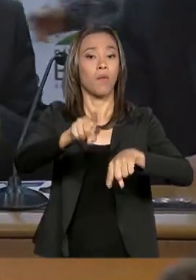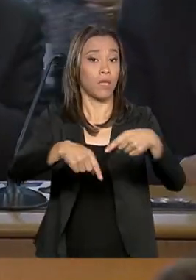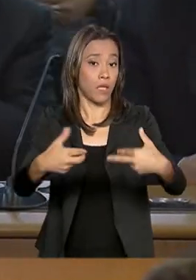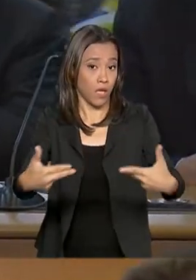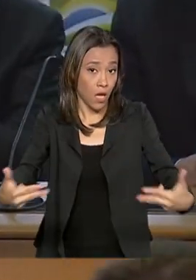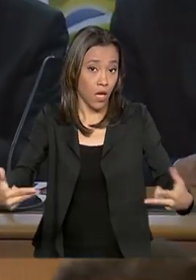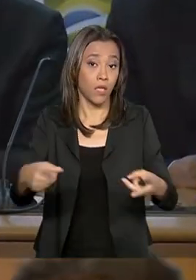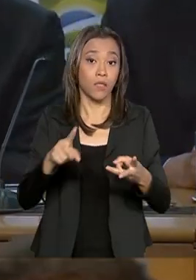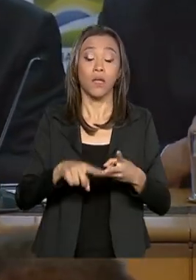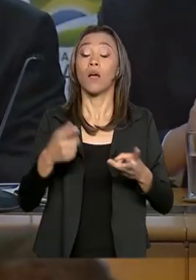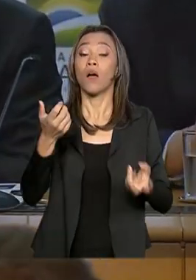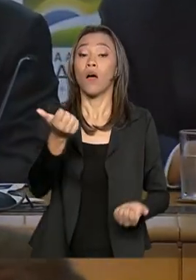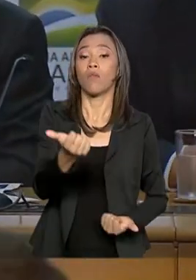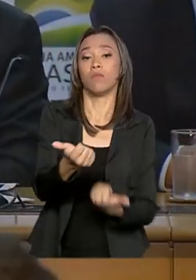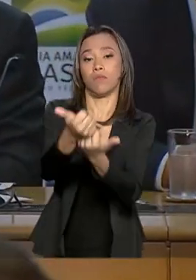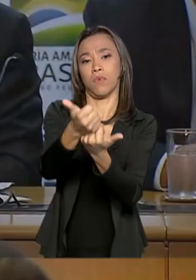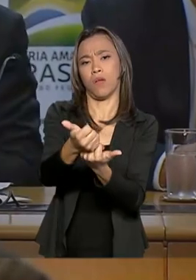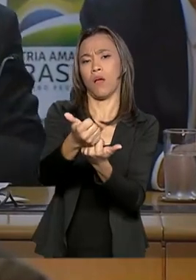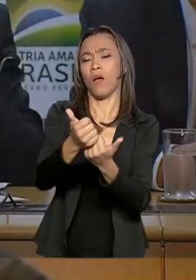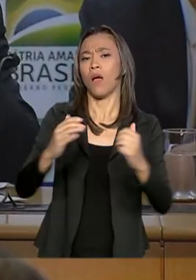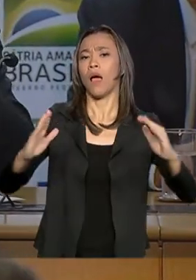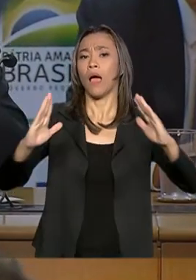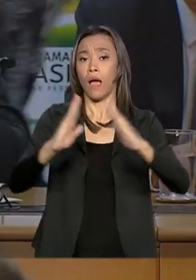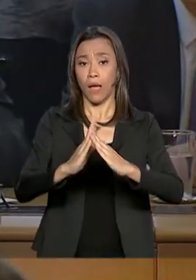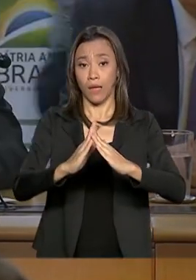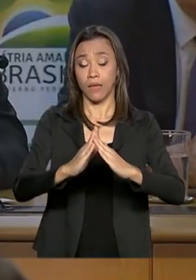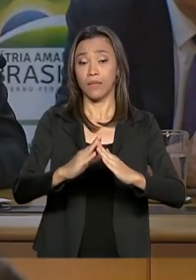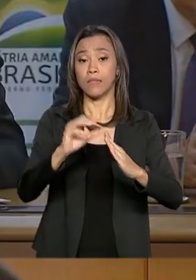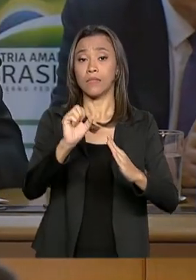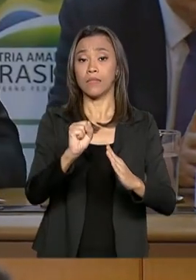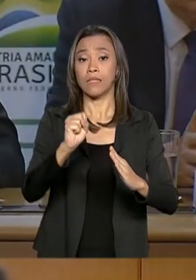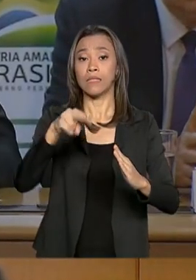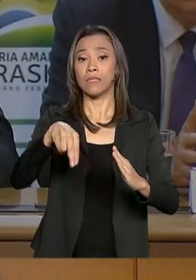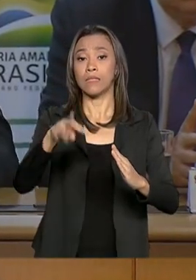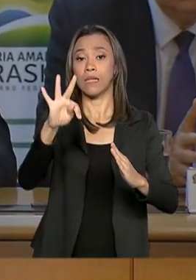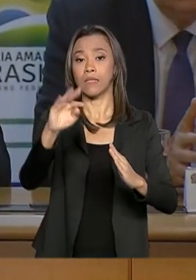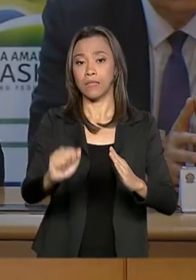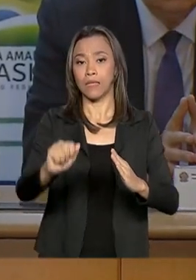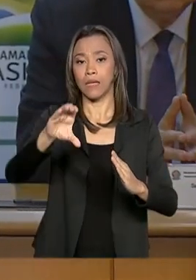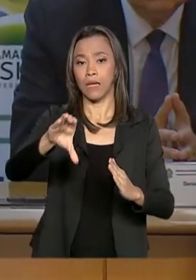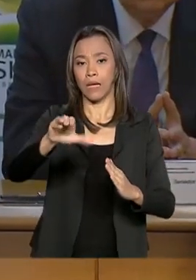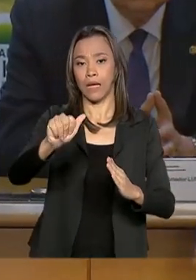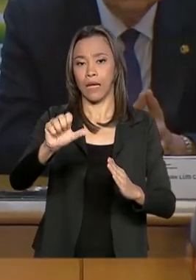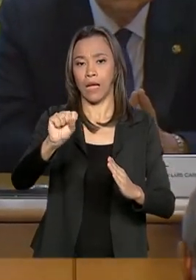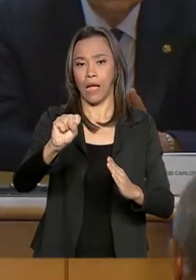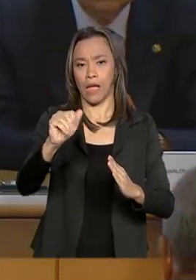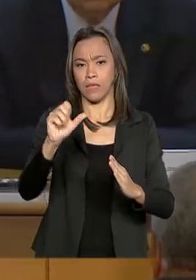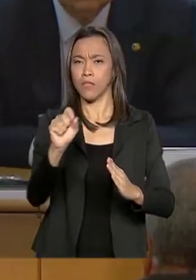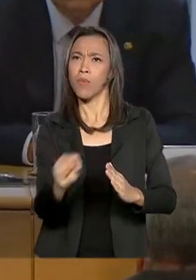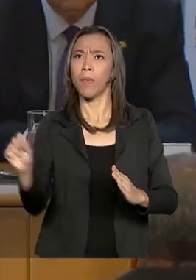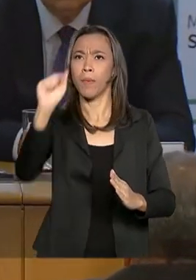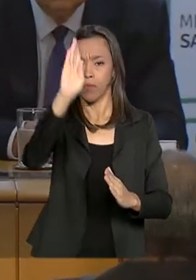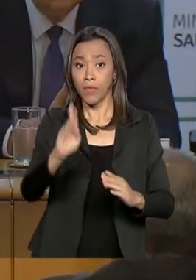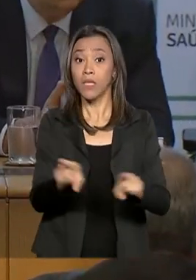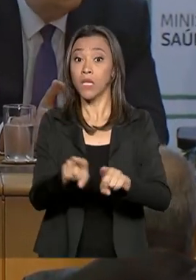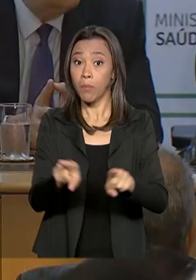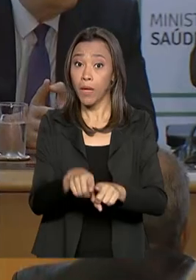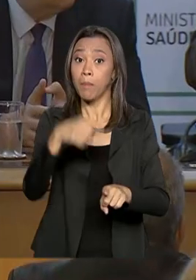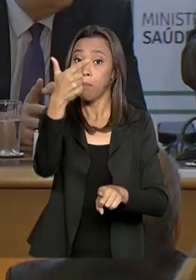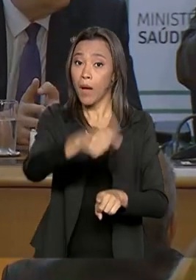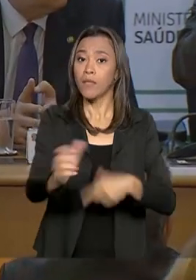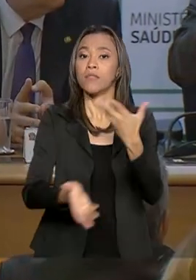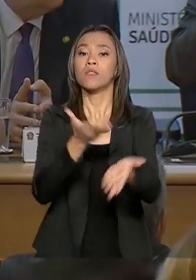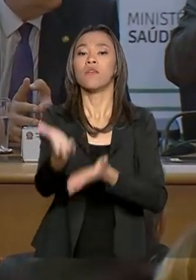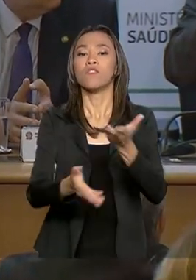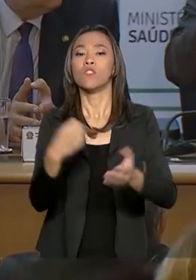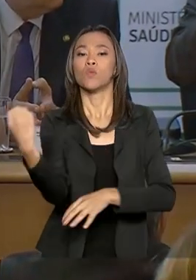mais de 1.660 santas casas espalhadas pelo país e na ampliação do serviço do SAMU, com a aquisição